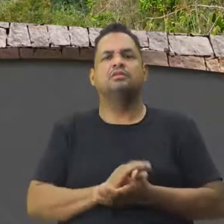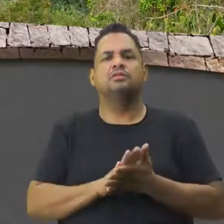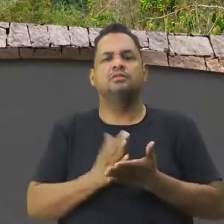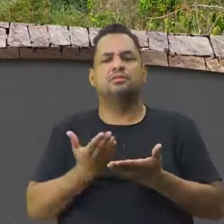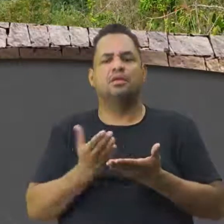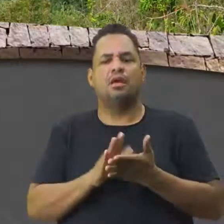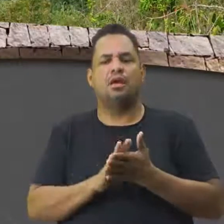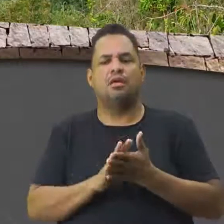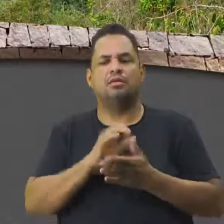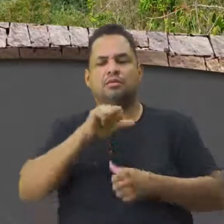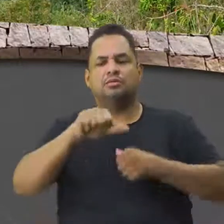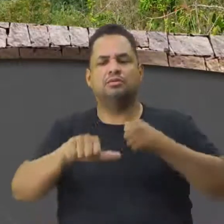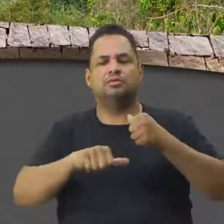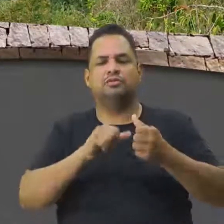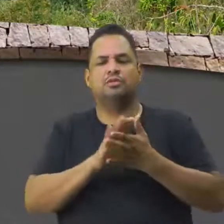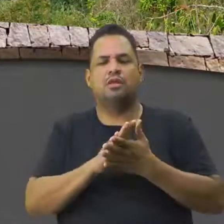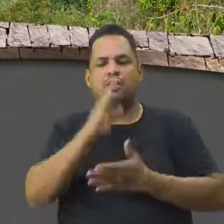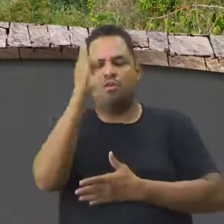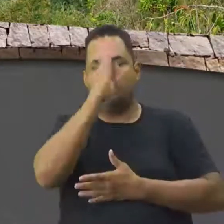ferro Madeira Mamoré.